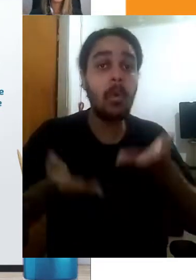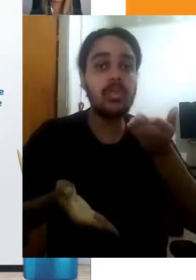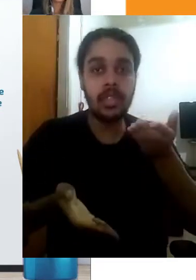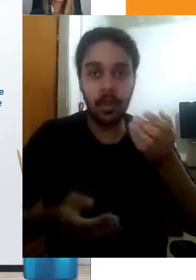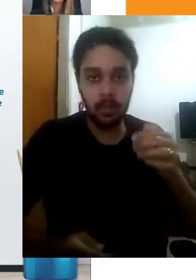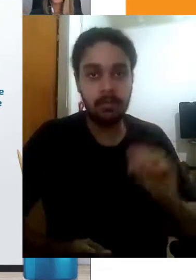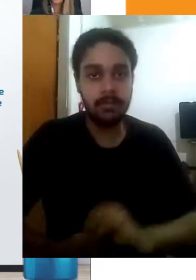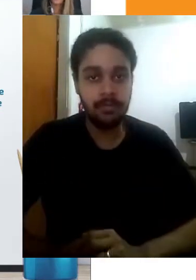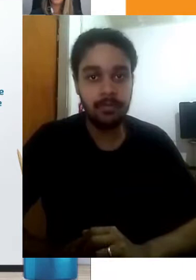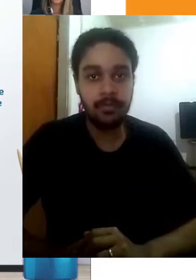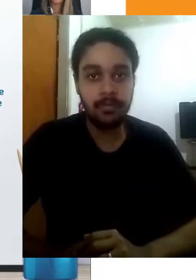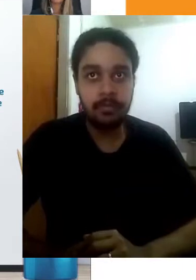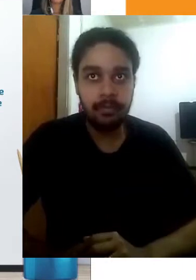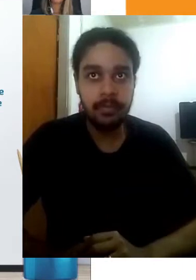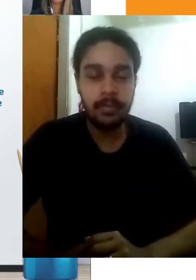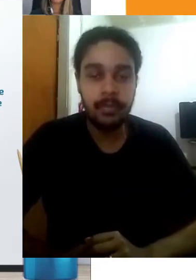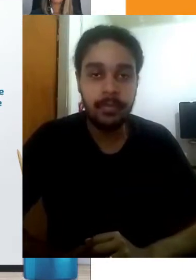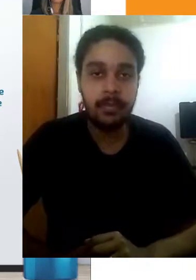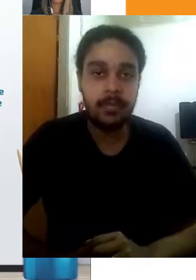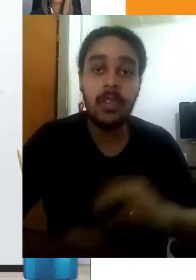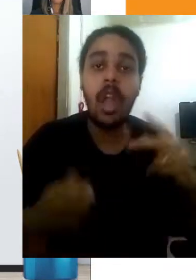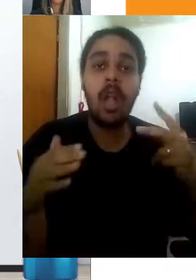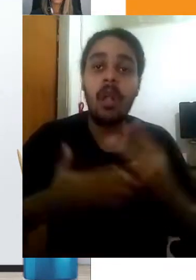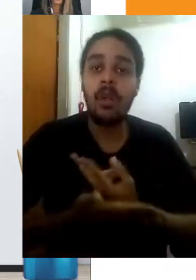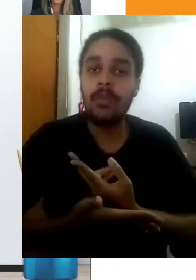massa vezes a aceleração desse corpo.